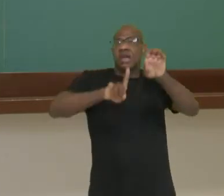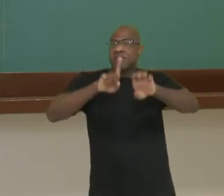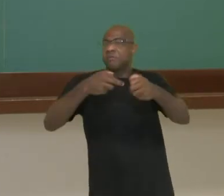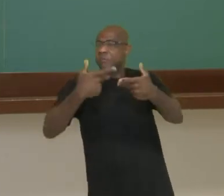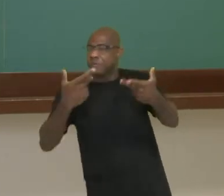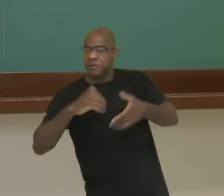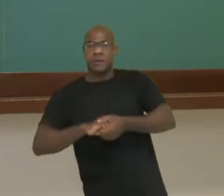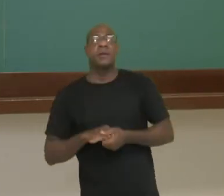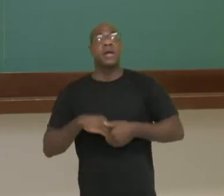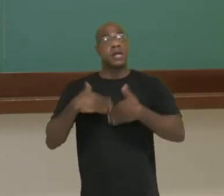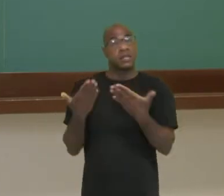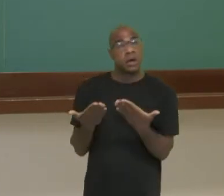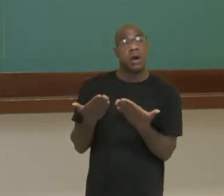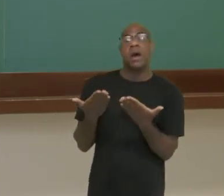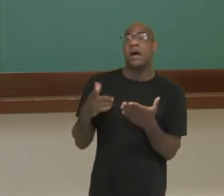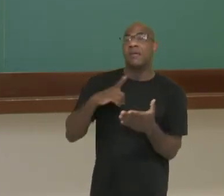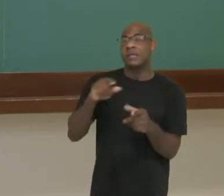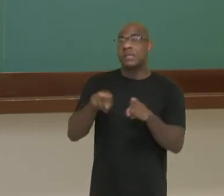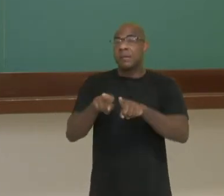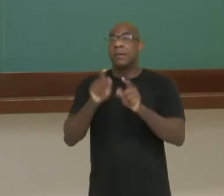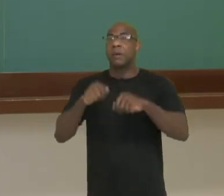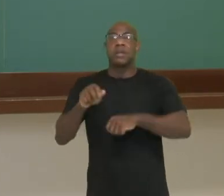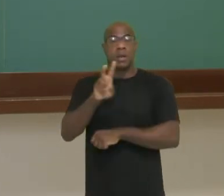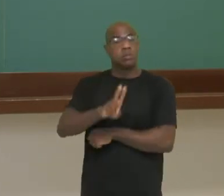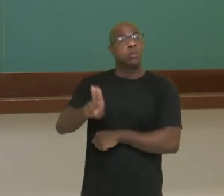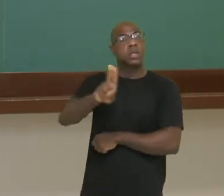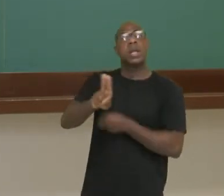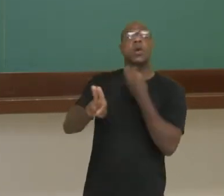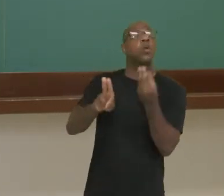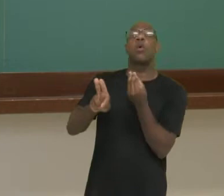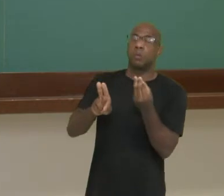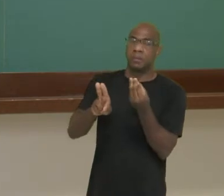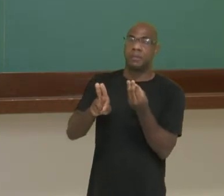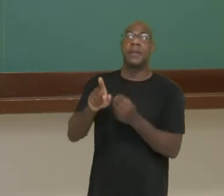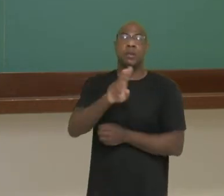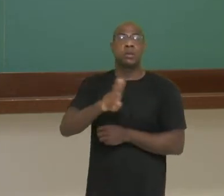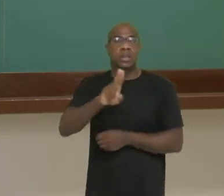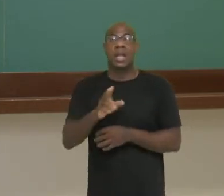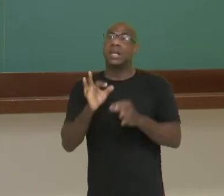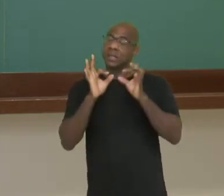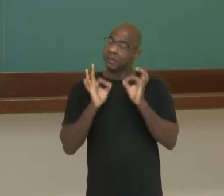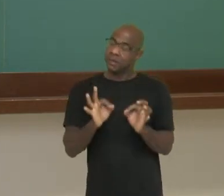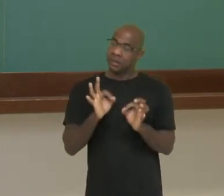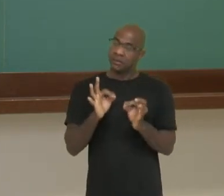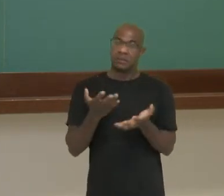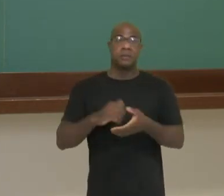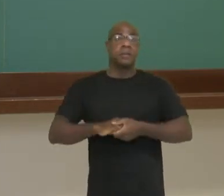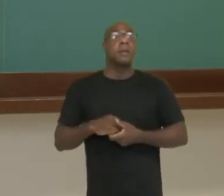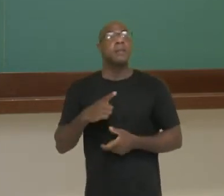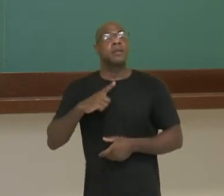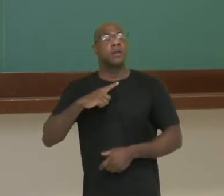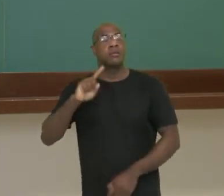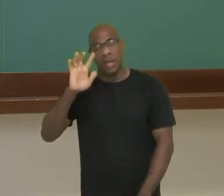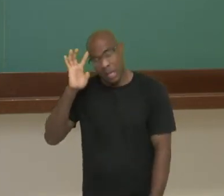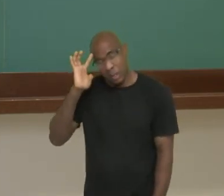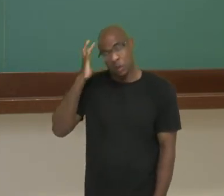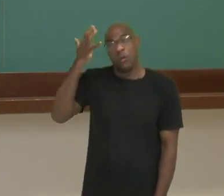último questionamento, para que pode ser utilizado? Exatamente para a gente tomar as decisões